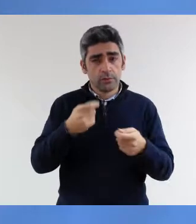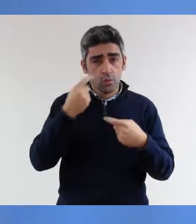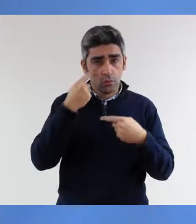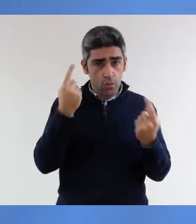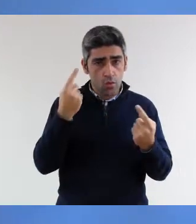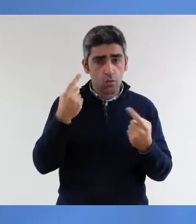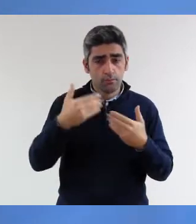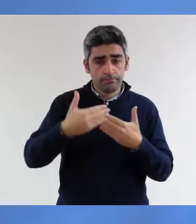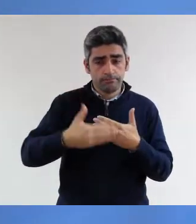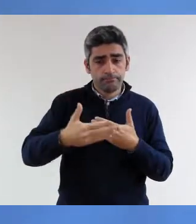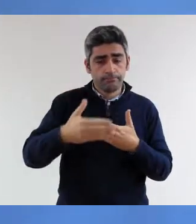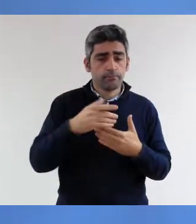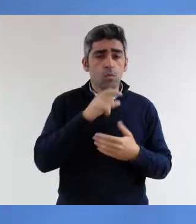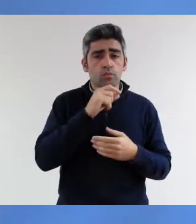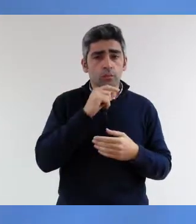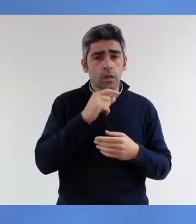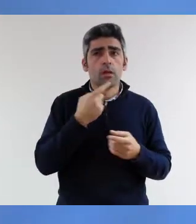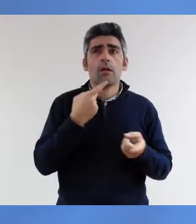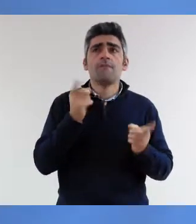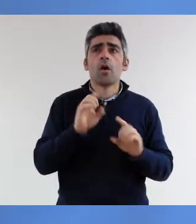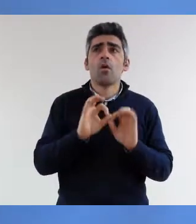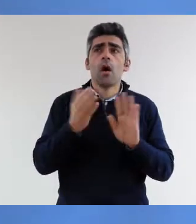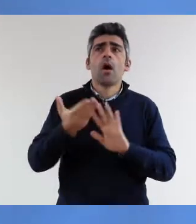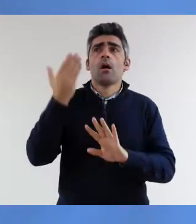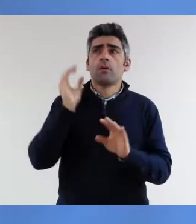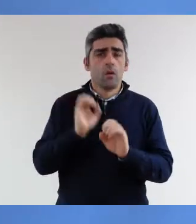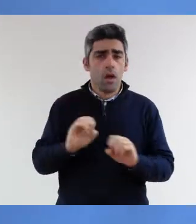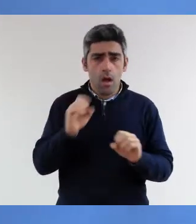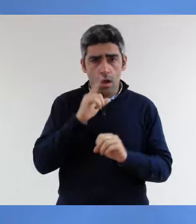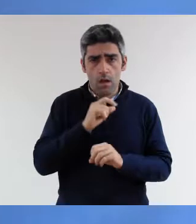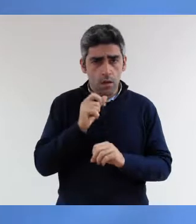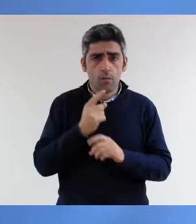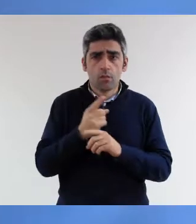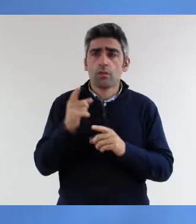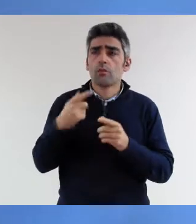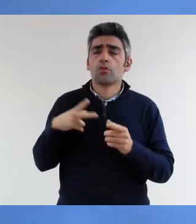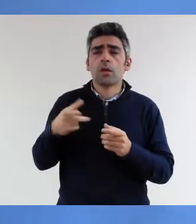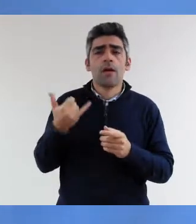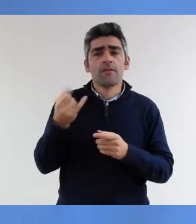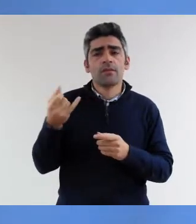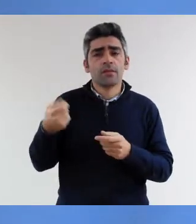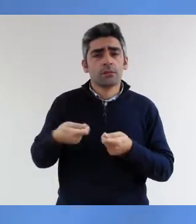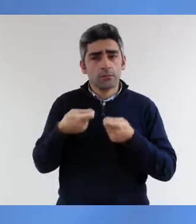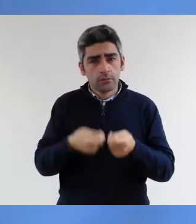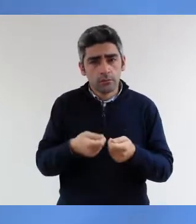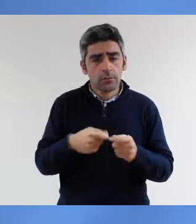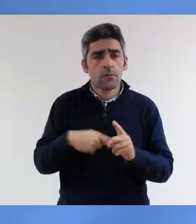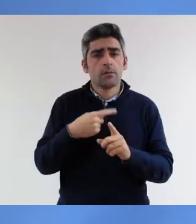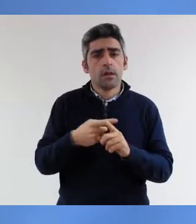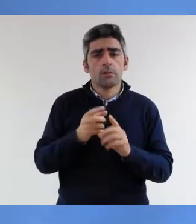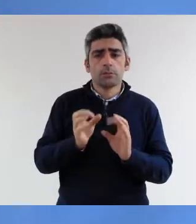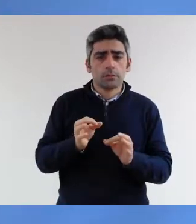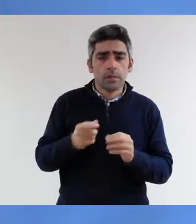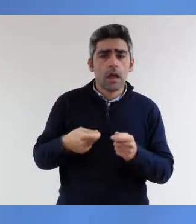claro que o investimento público cai nos tempos vizinhos uma oportunidade repetível quer pelo portugal